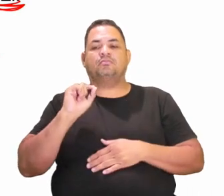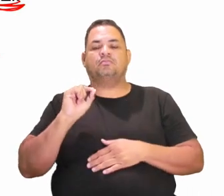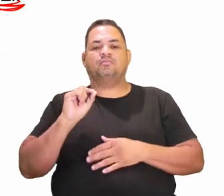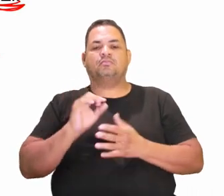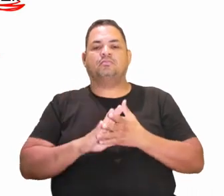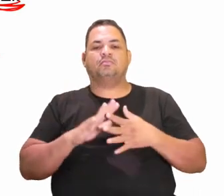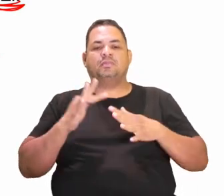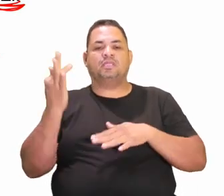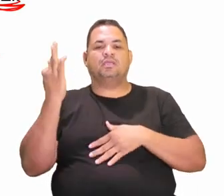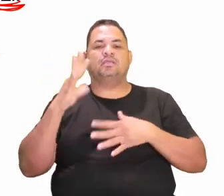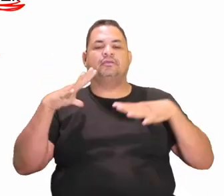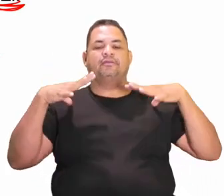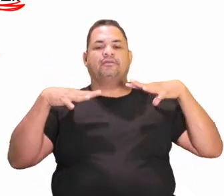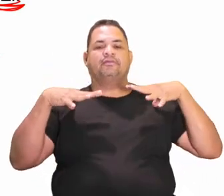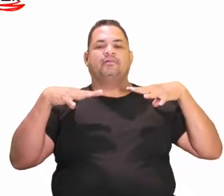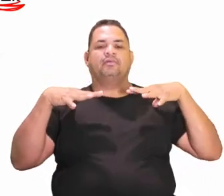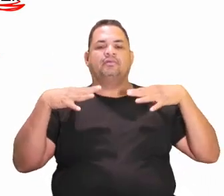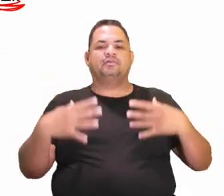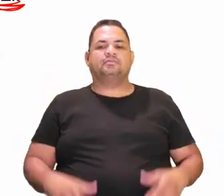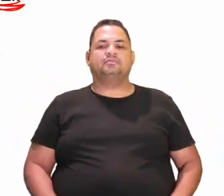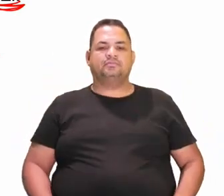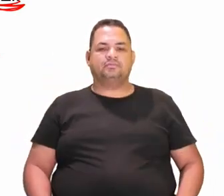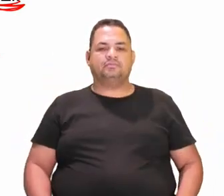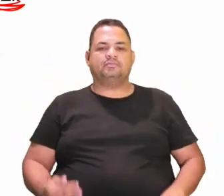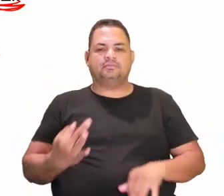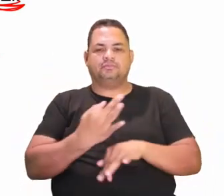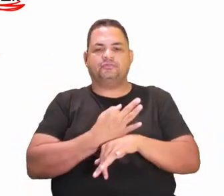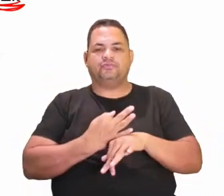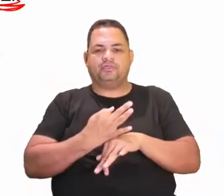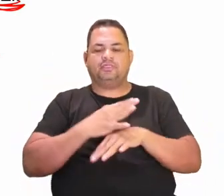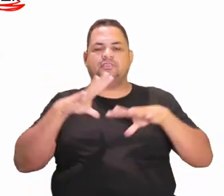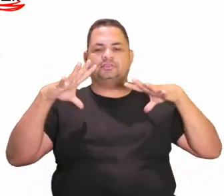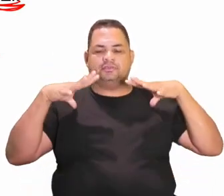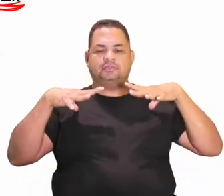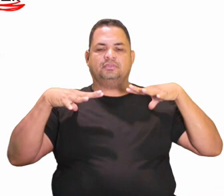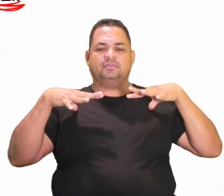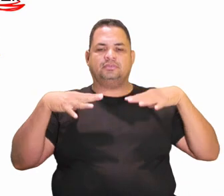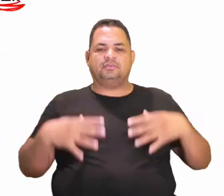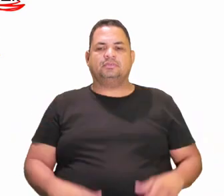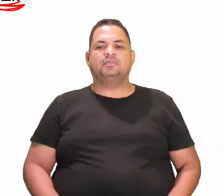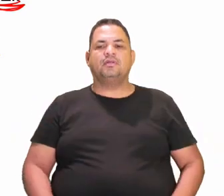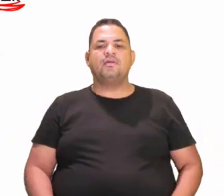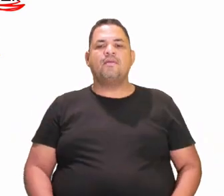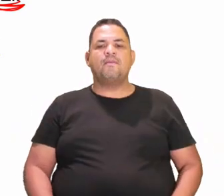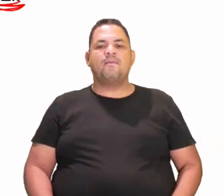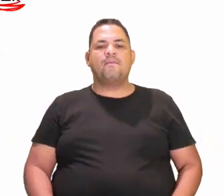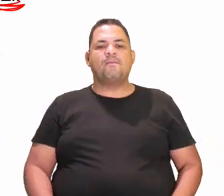falei? Feriado, mas não férias. Férias e feriado, holiday na Inglaterra,